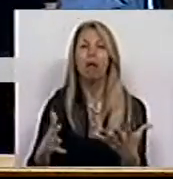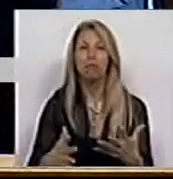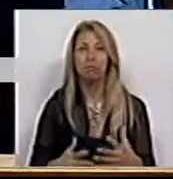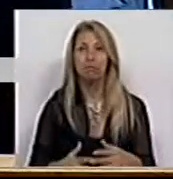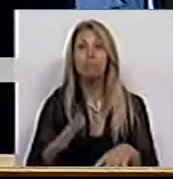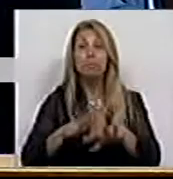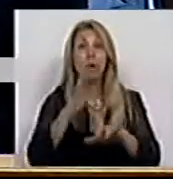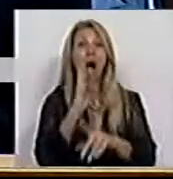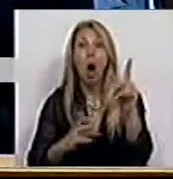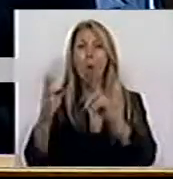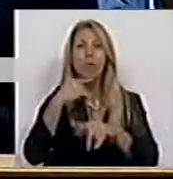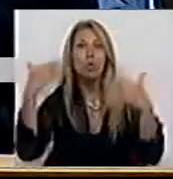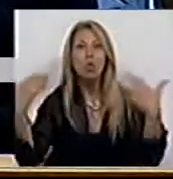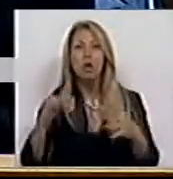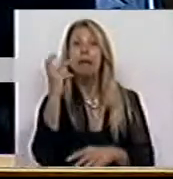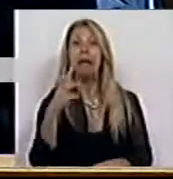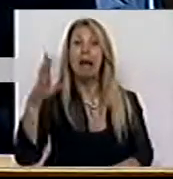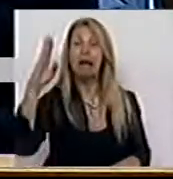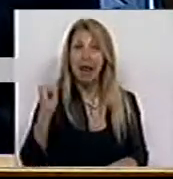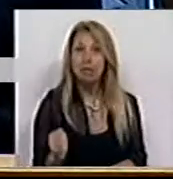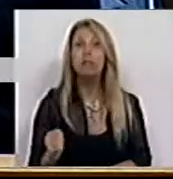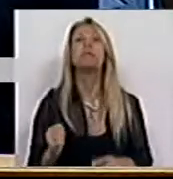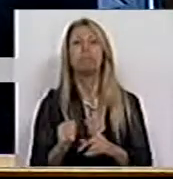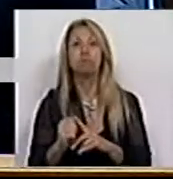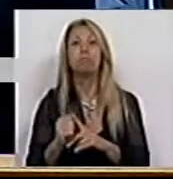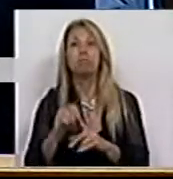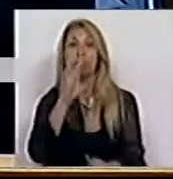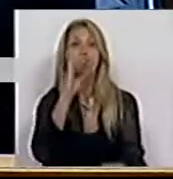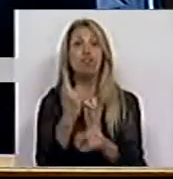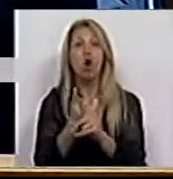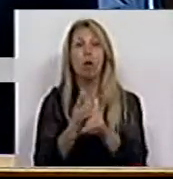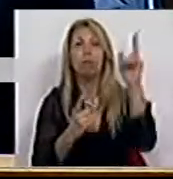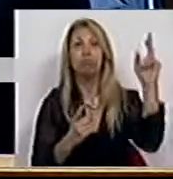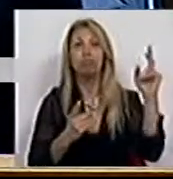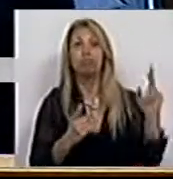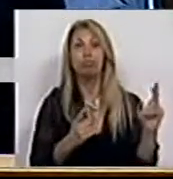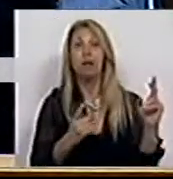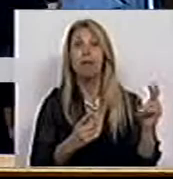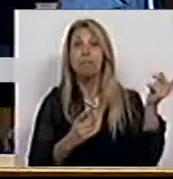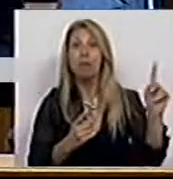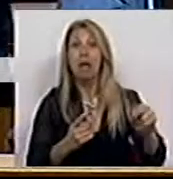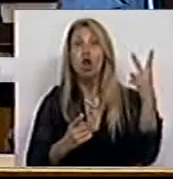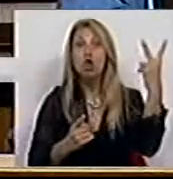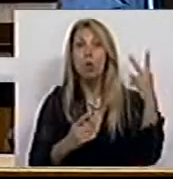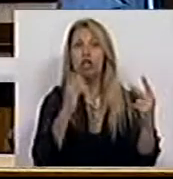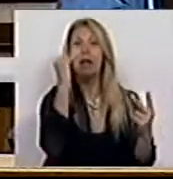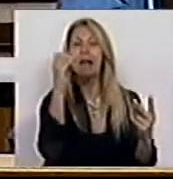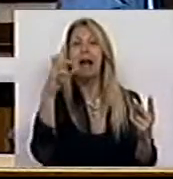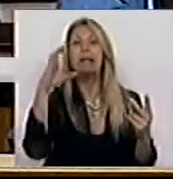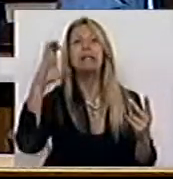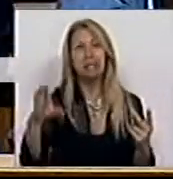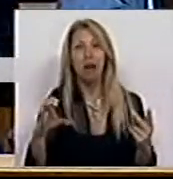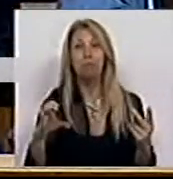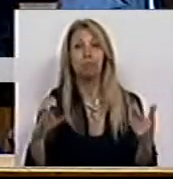brutal de IRS ser acompanhado pela segunda descida de IRC. 4 anos de Governo